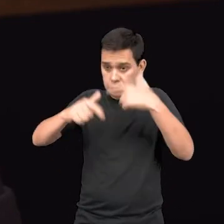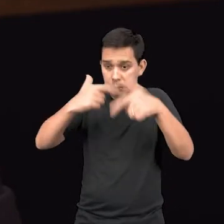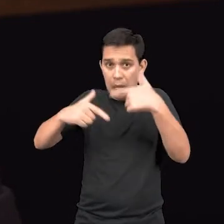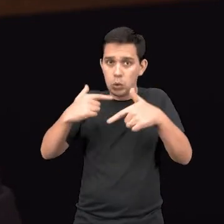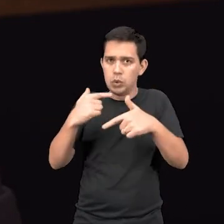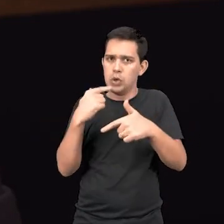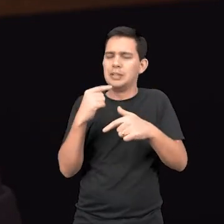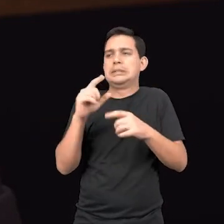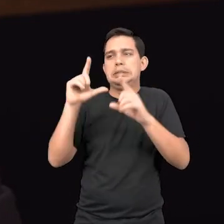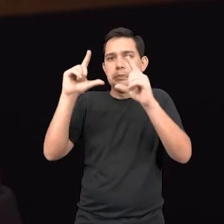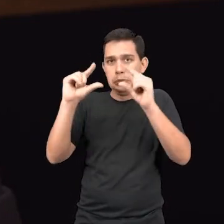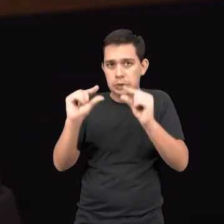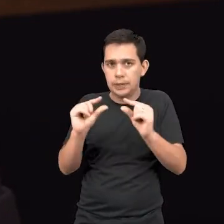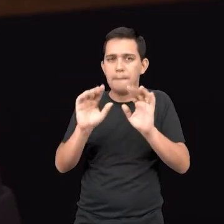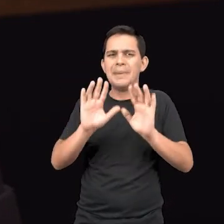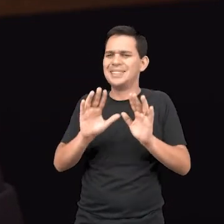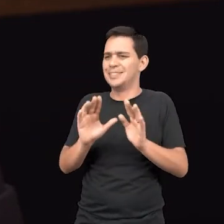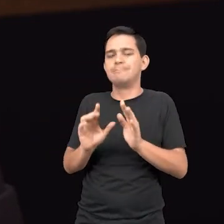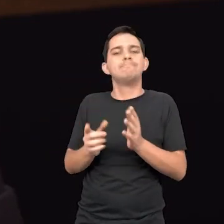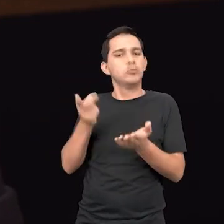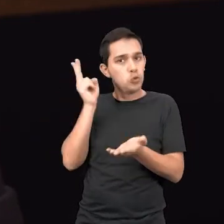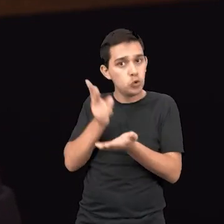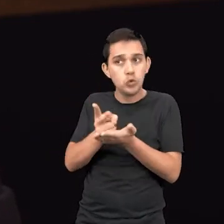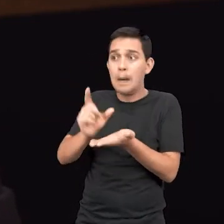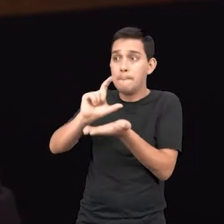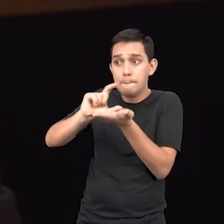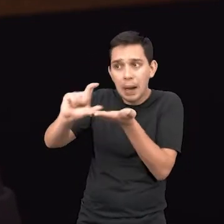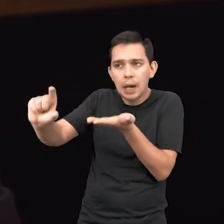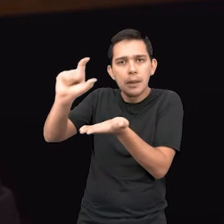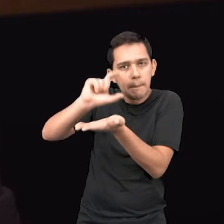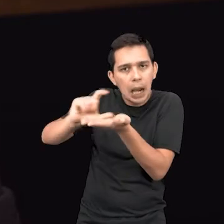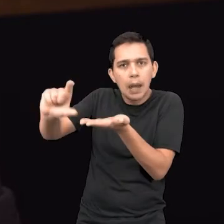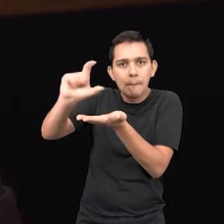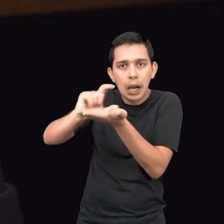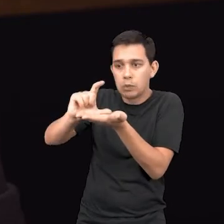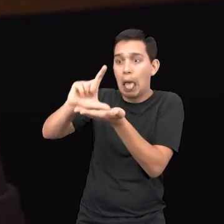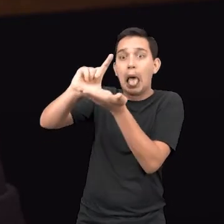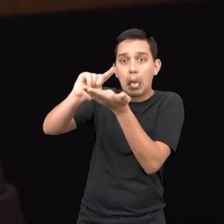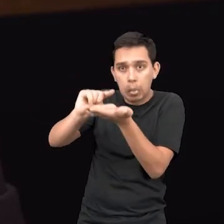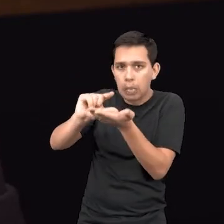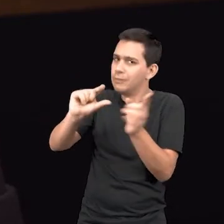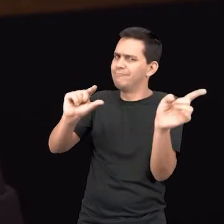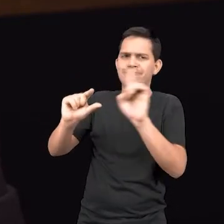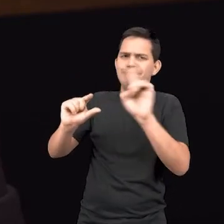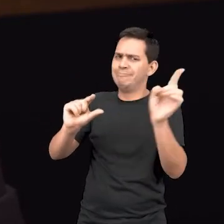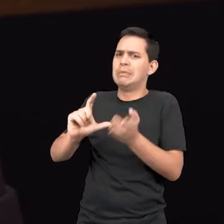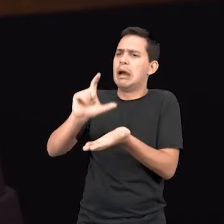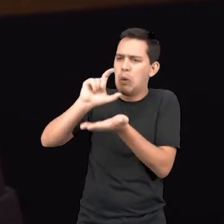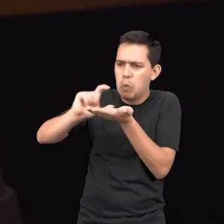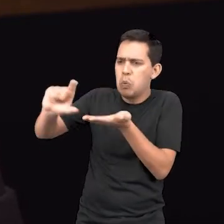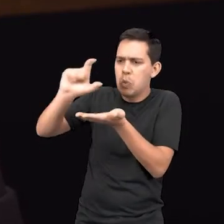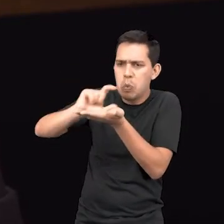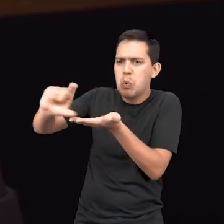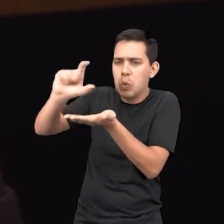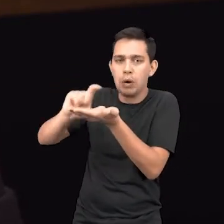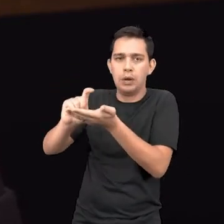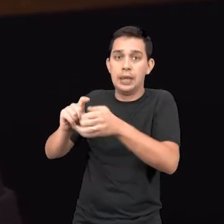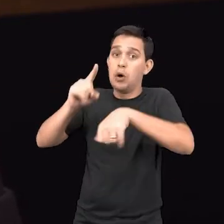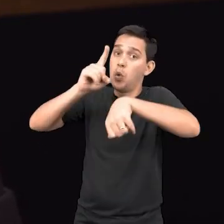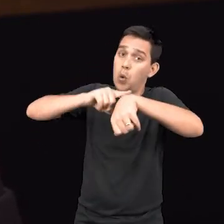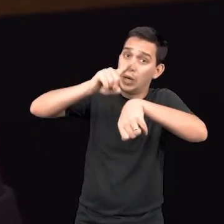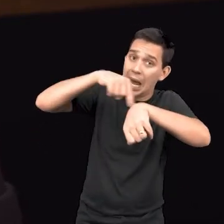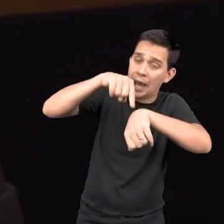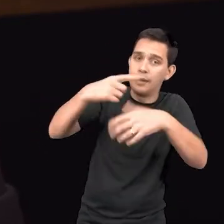nunca prejudique o salário dessa funcionária. Isso está expresso nessa lei, então, havendo a redução, havendo